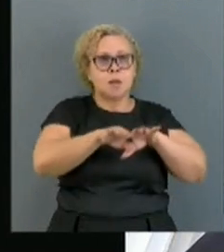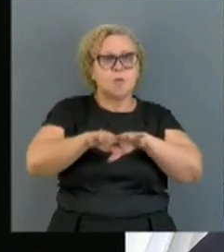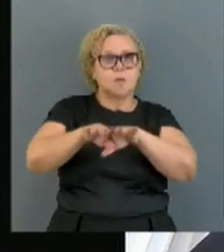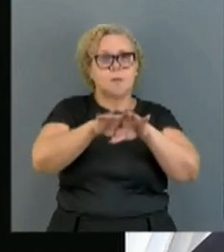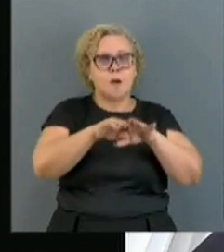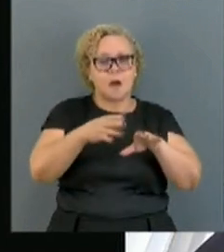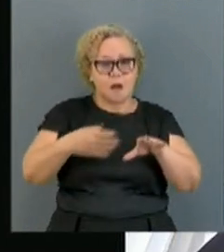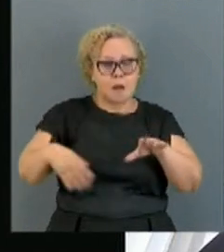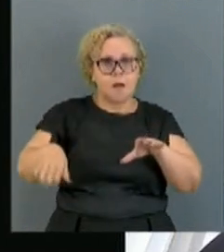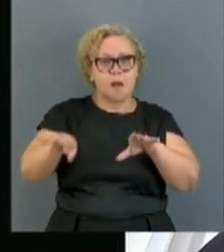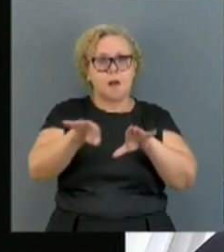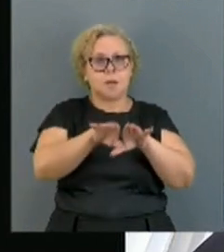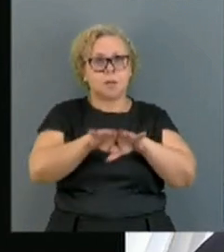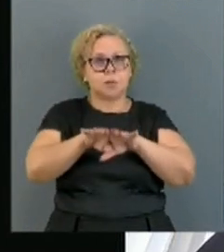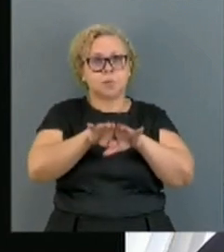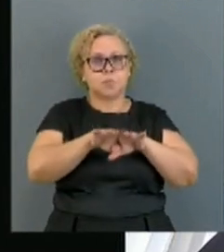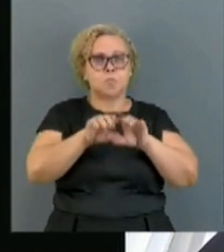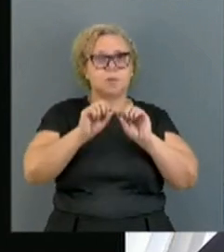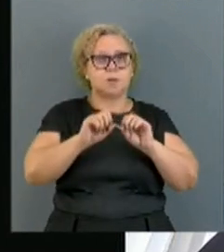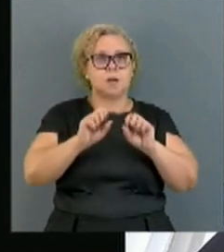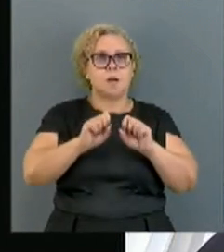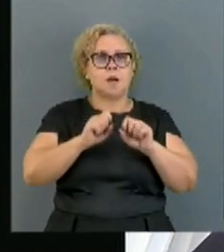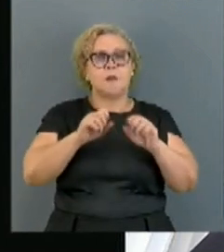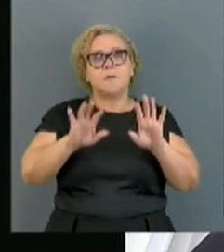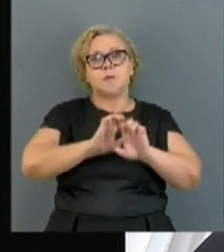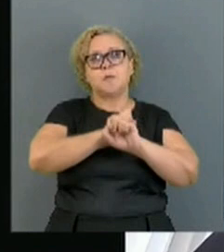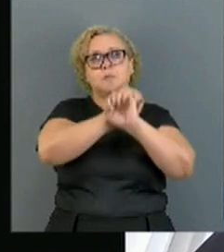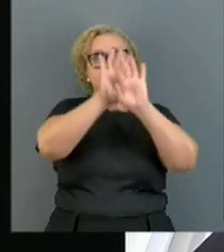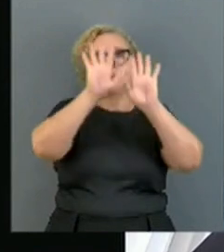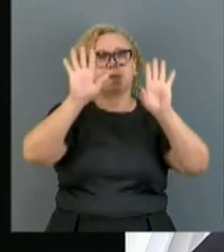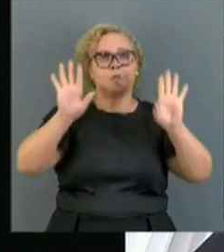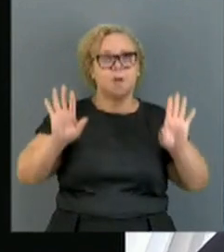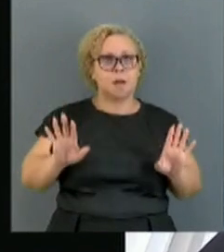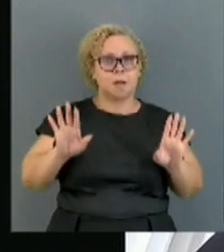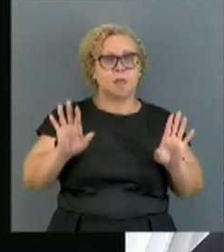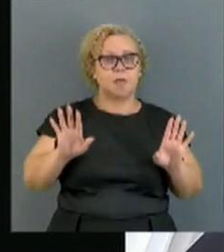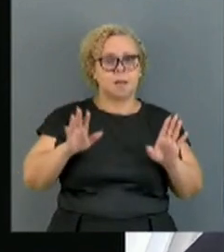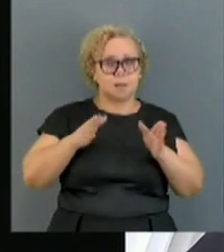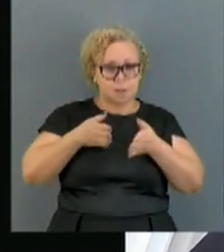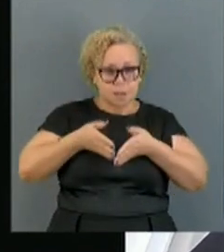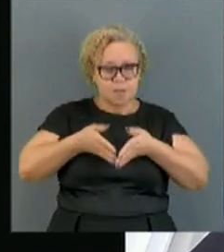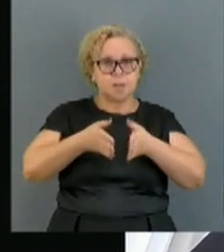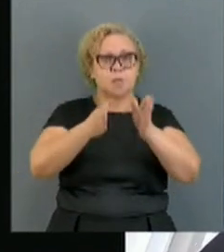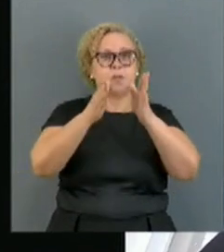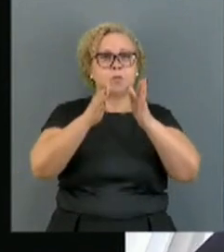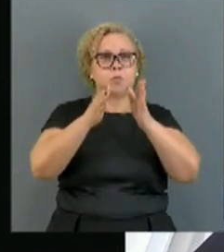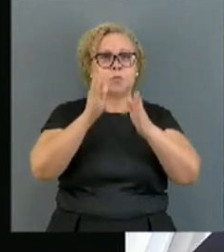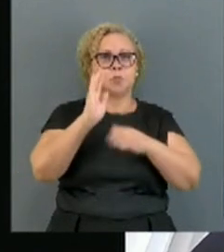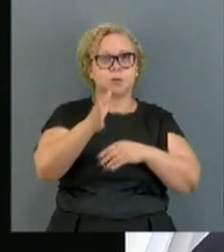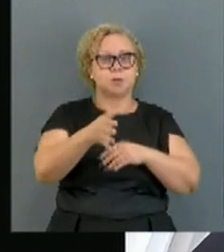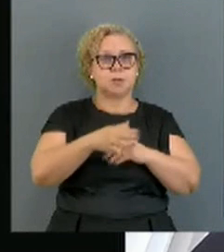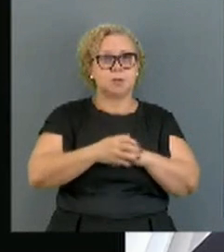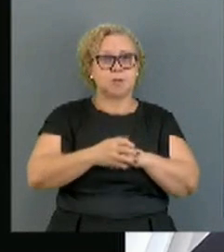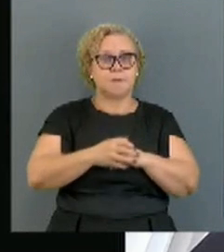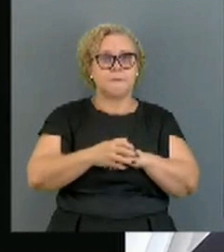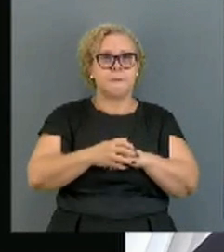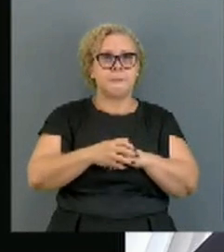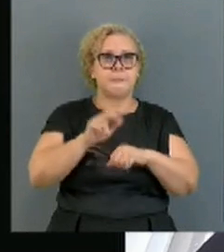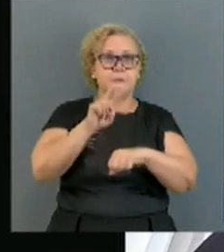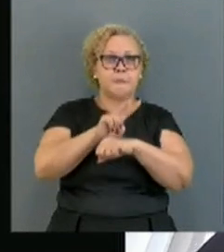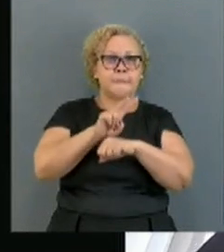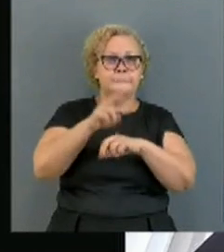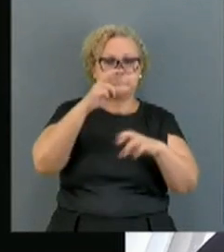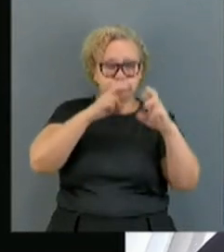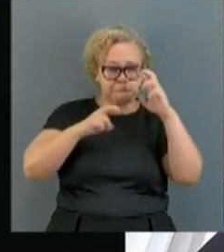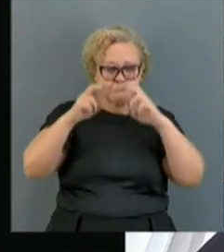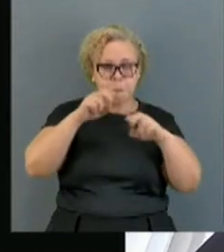inclusão, transparência e explicabilidade, diligência devida e auditabilidade, a questão da